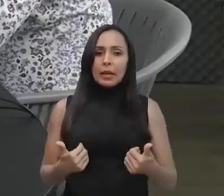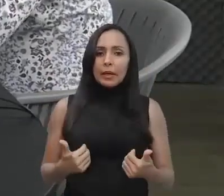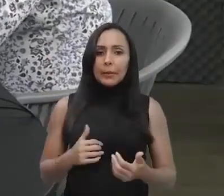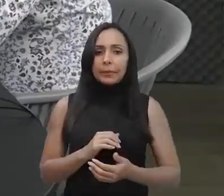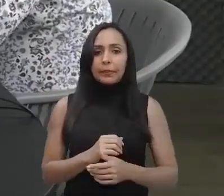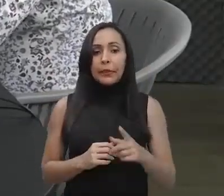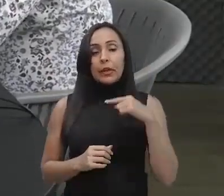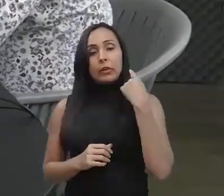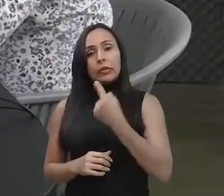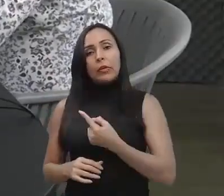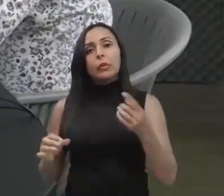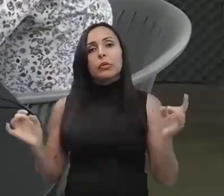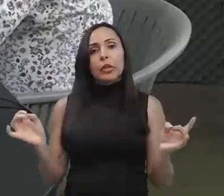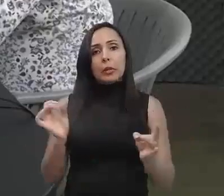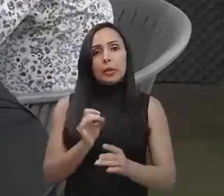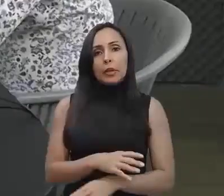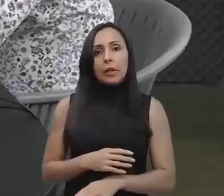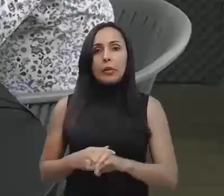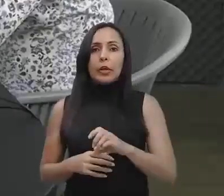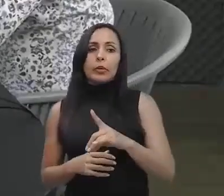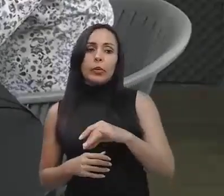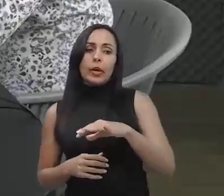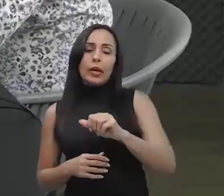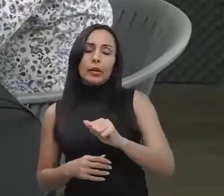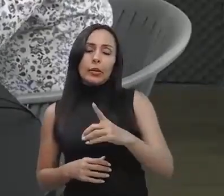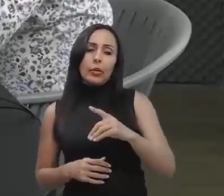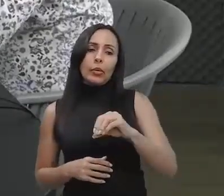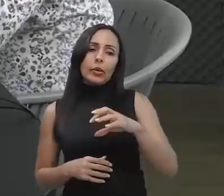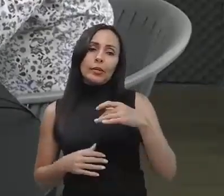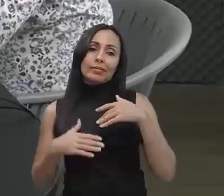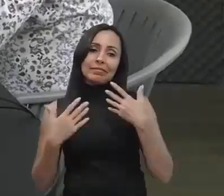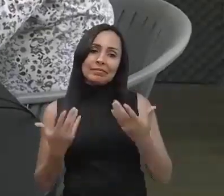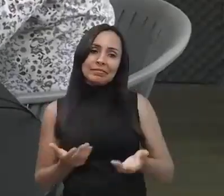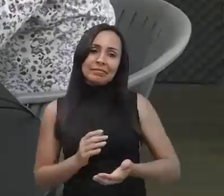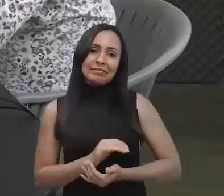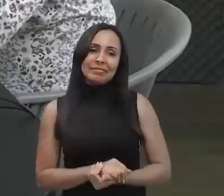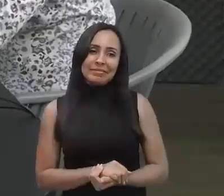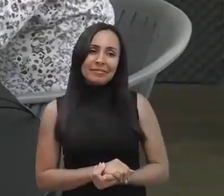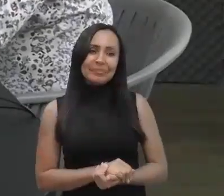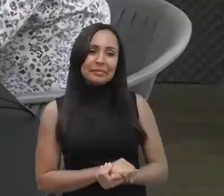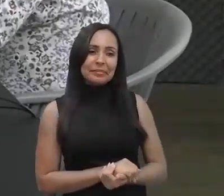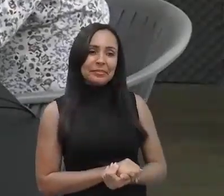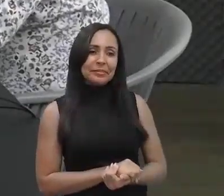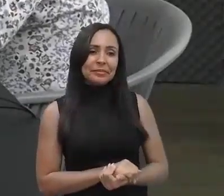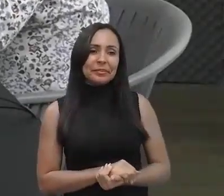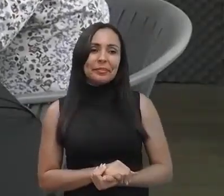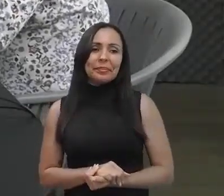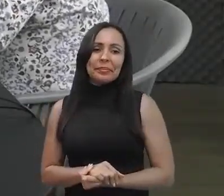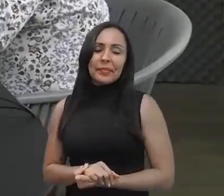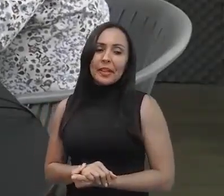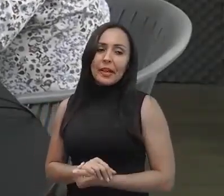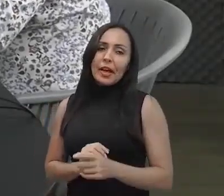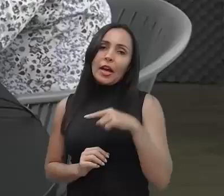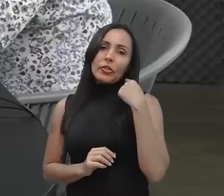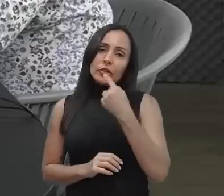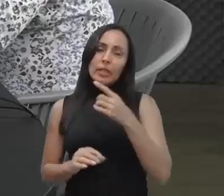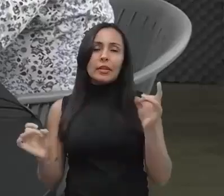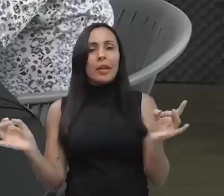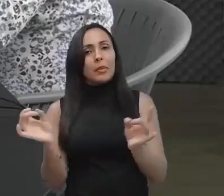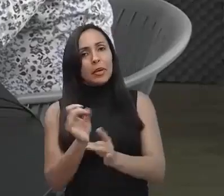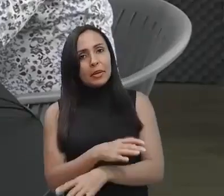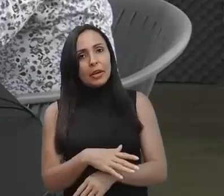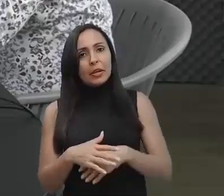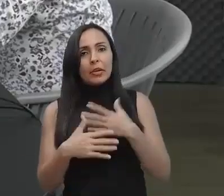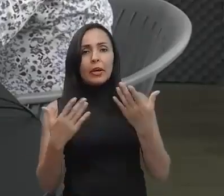encerrando educ dooc infelizmente Carina eu falaria mais a gente tá Encerrando por hoje Carina eu quero